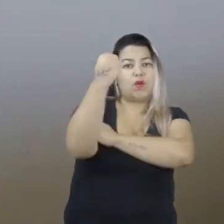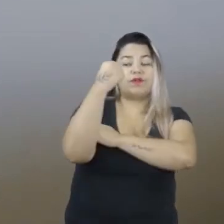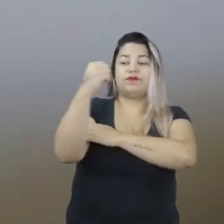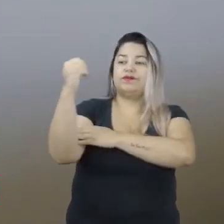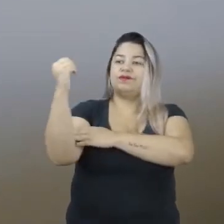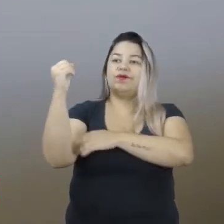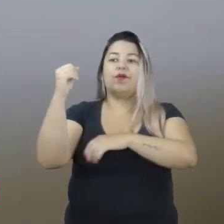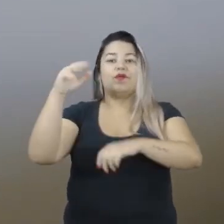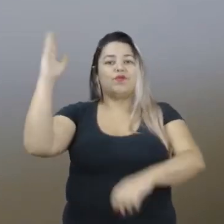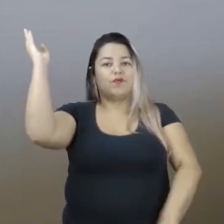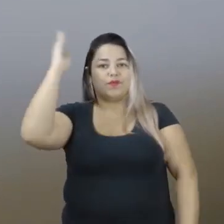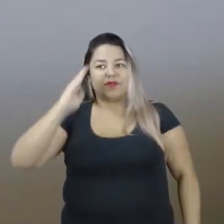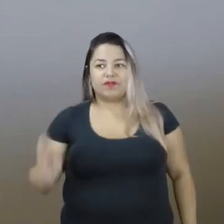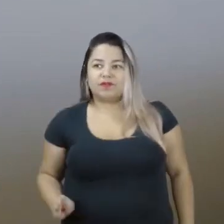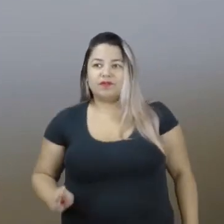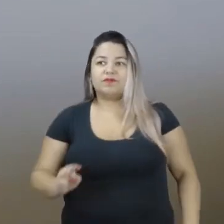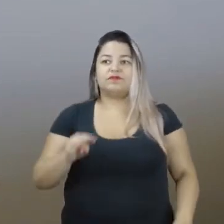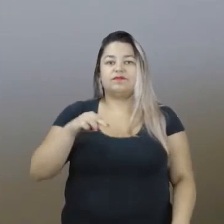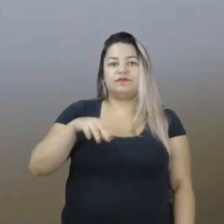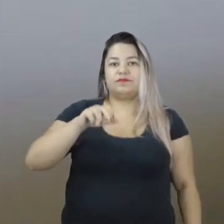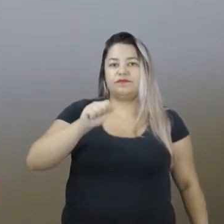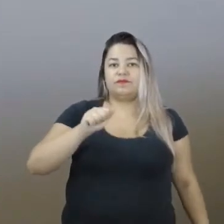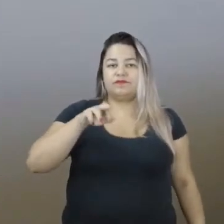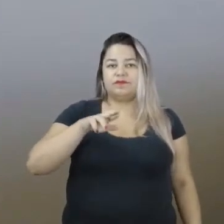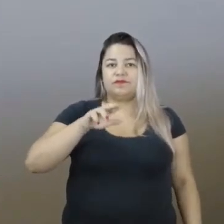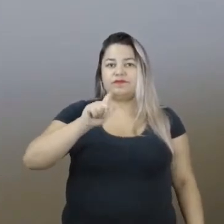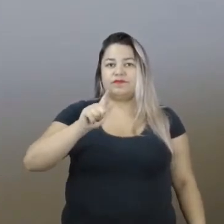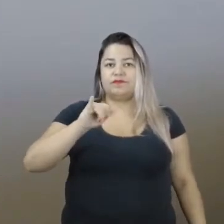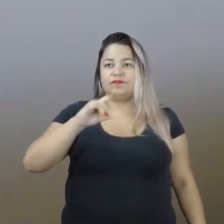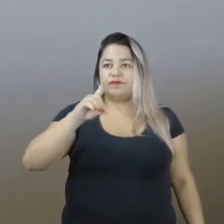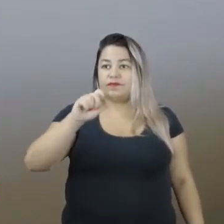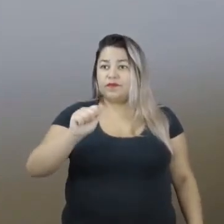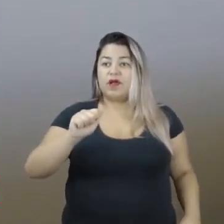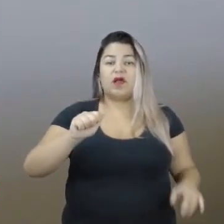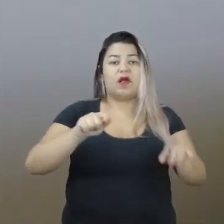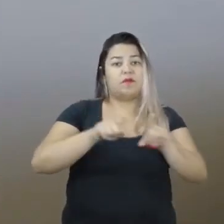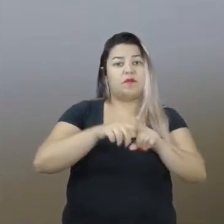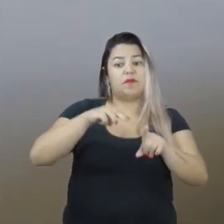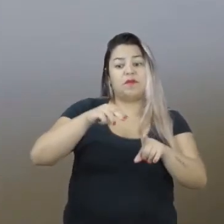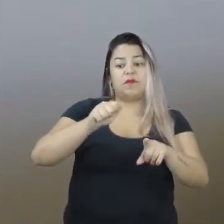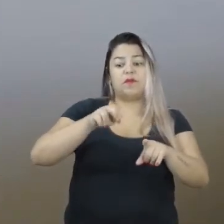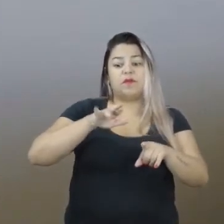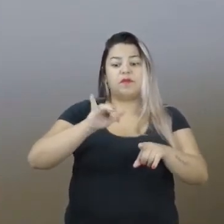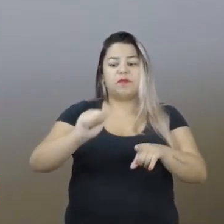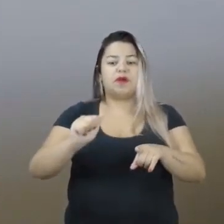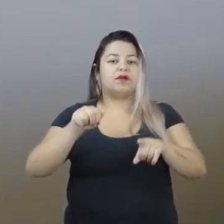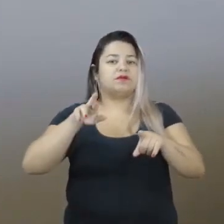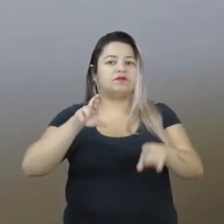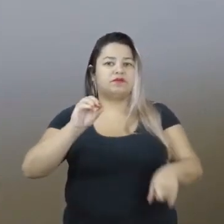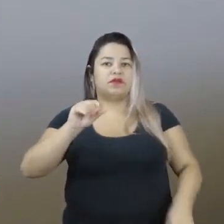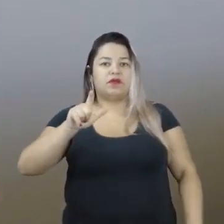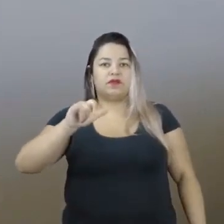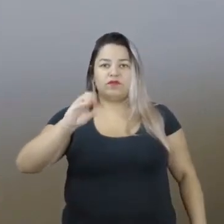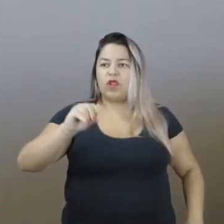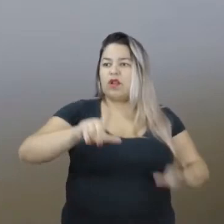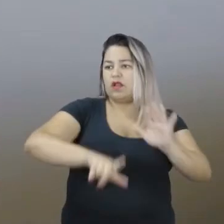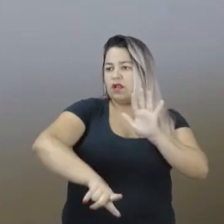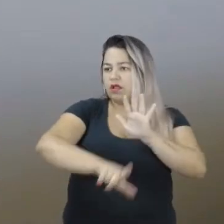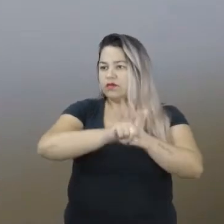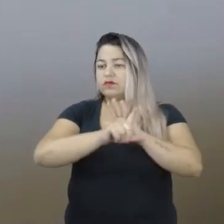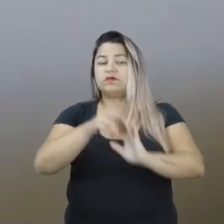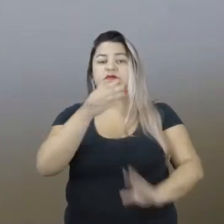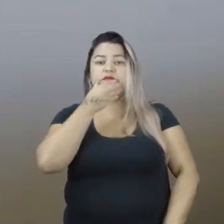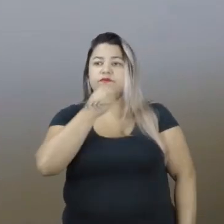o nome da Margarida Alves. Deputada Maria do Rosário foi autora, eu fui relator, é lei. O presidente